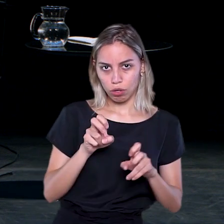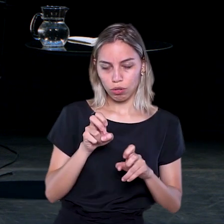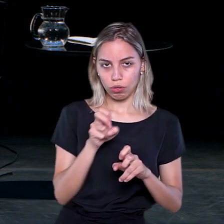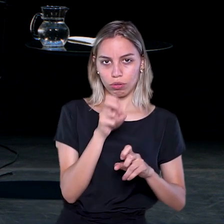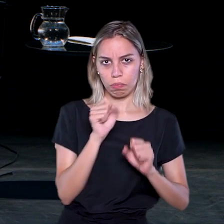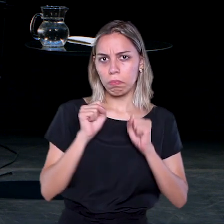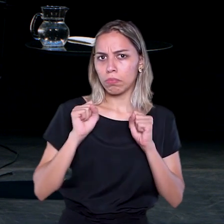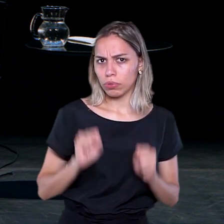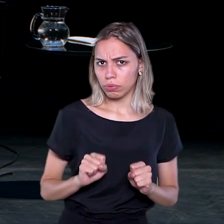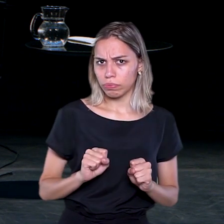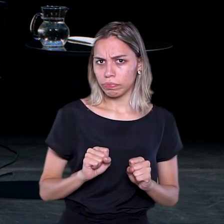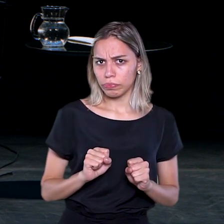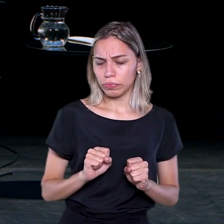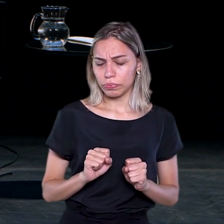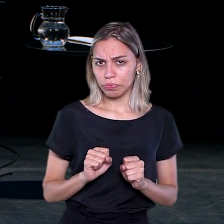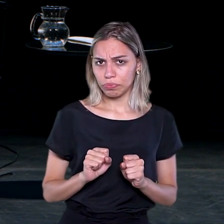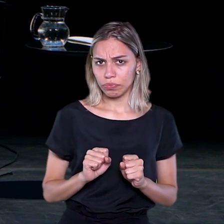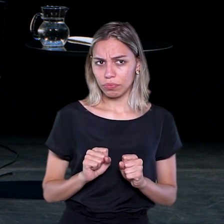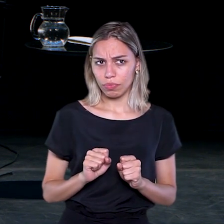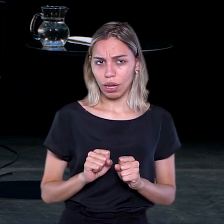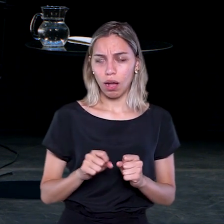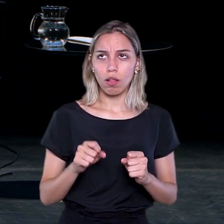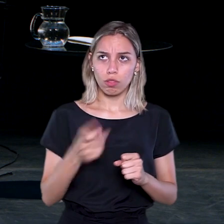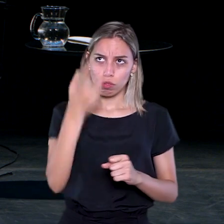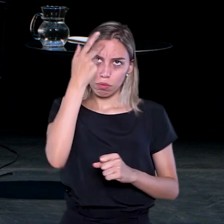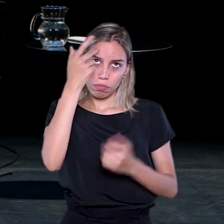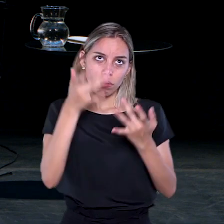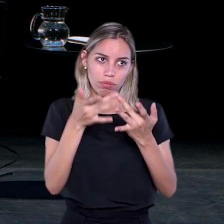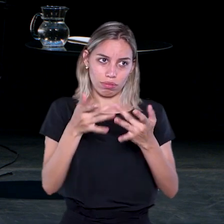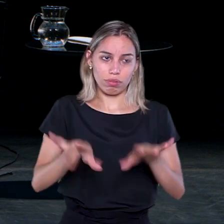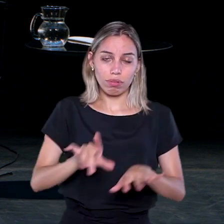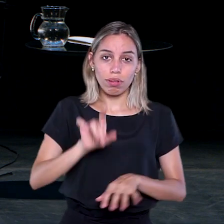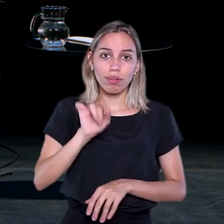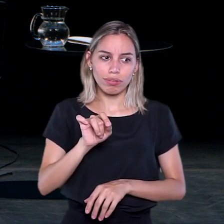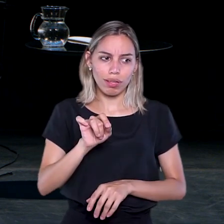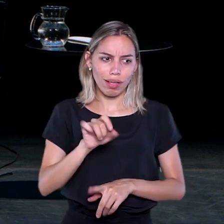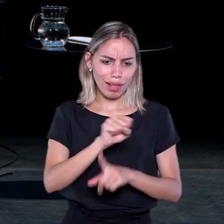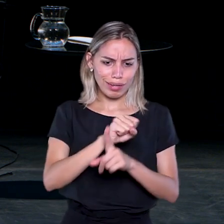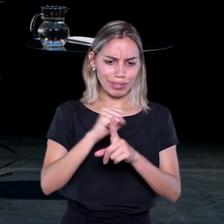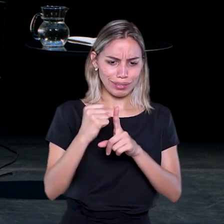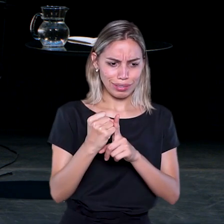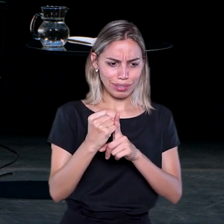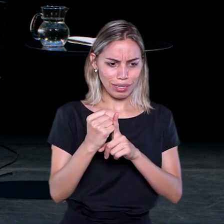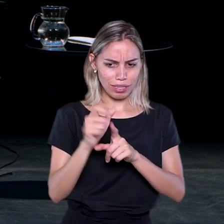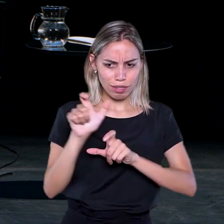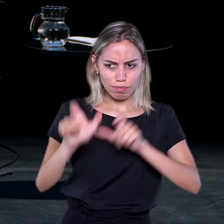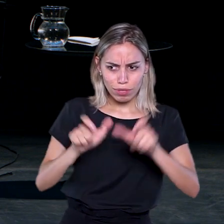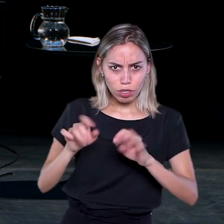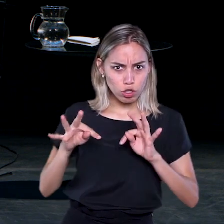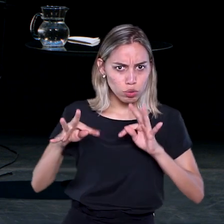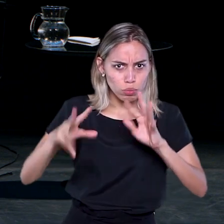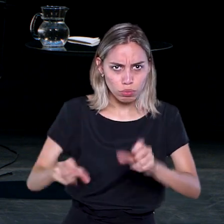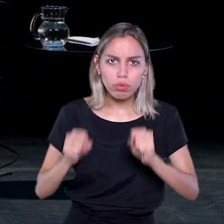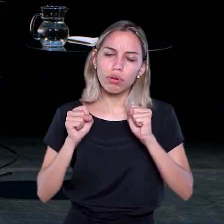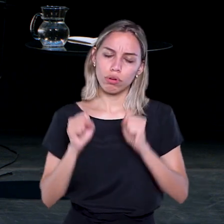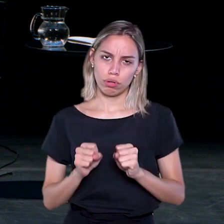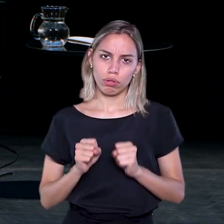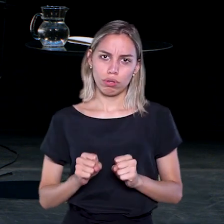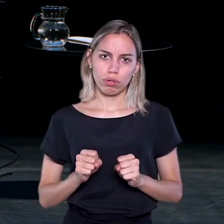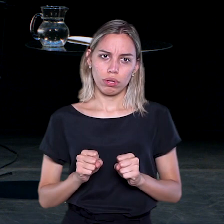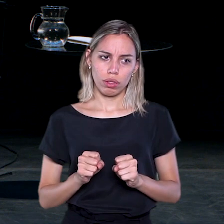meritocracia, o normal, o natural é que haja grande mobilidade social. As pessoas estão